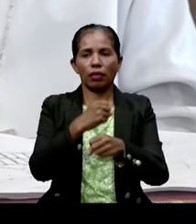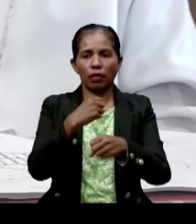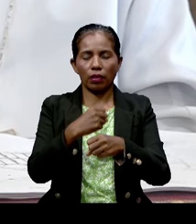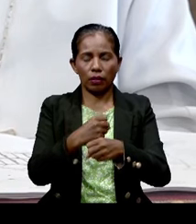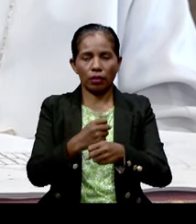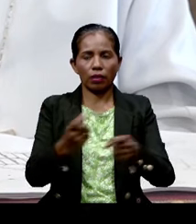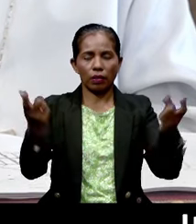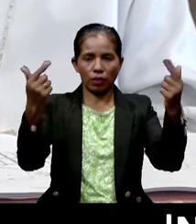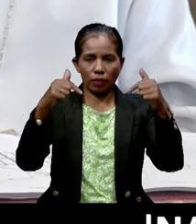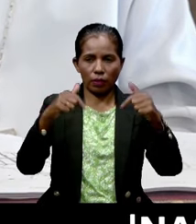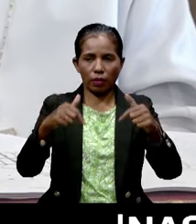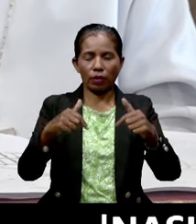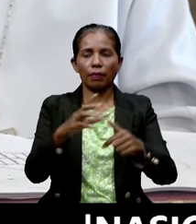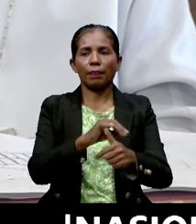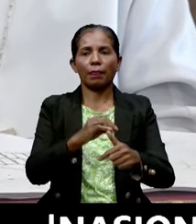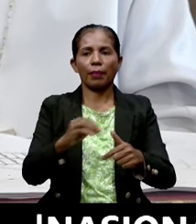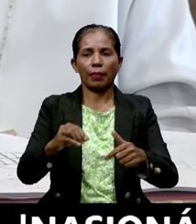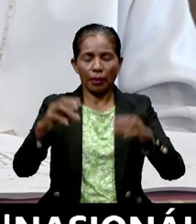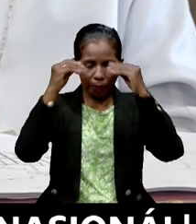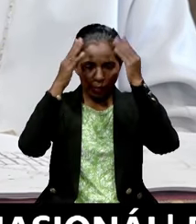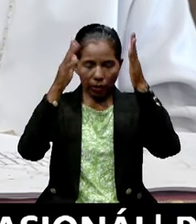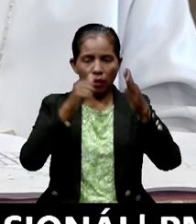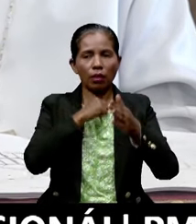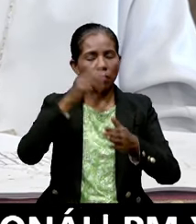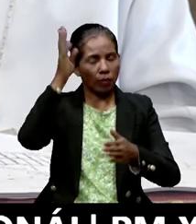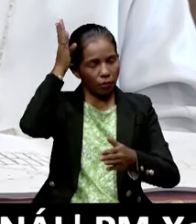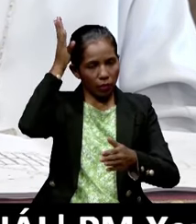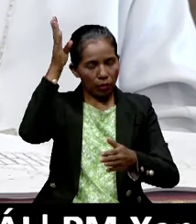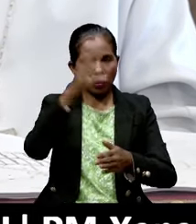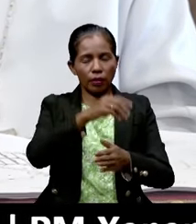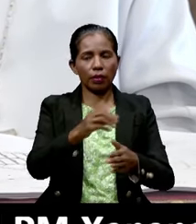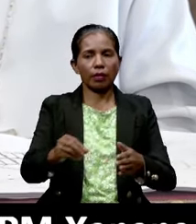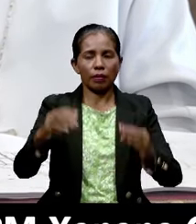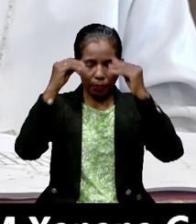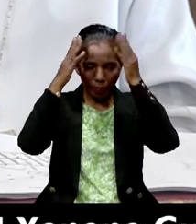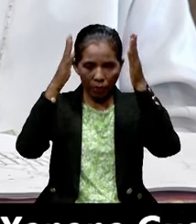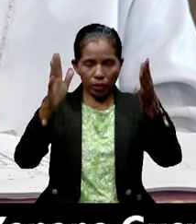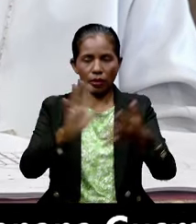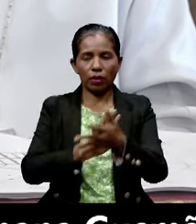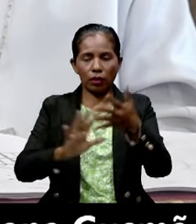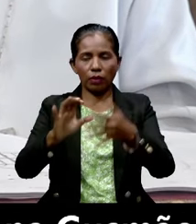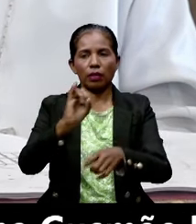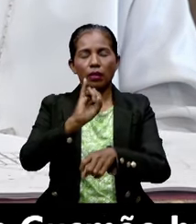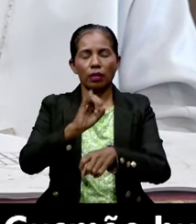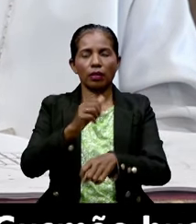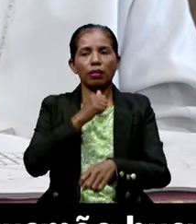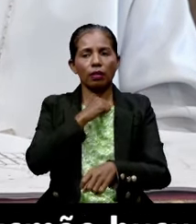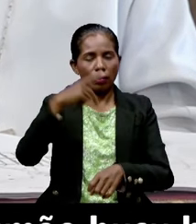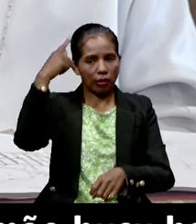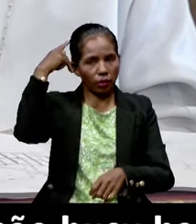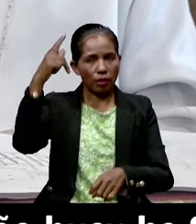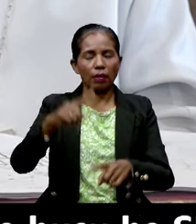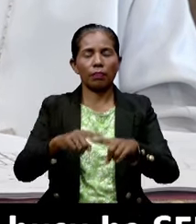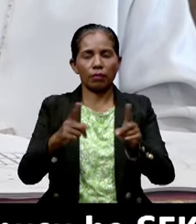mãe do mestre, do arcebispo, mestre das cerimônias vaticana. Então foi cancelada, mas